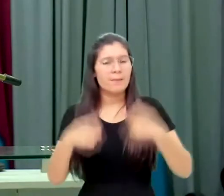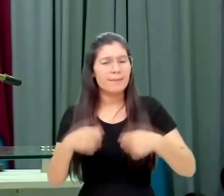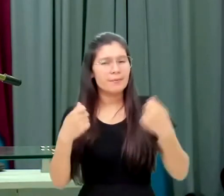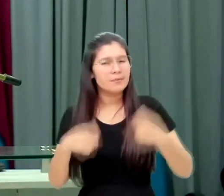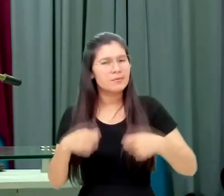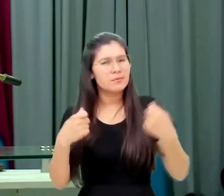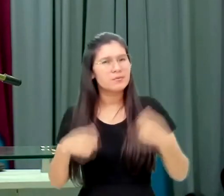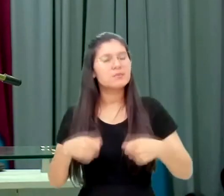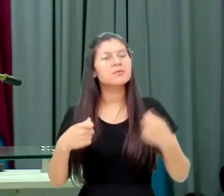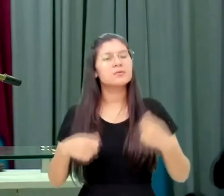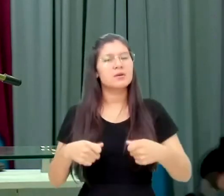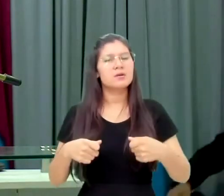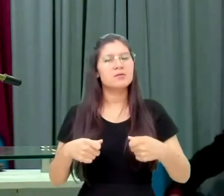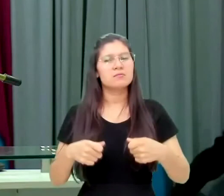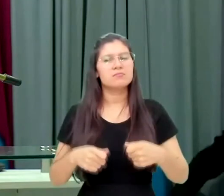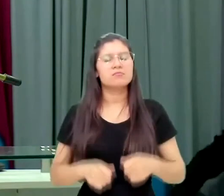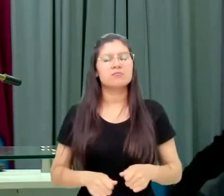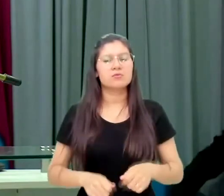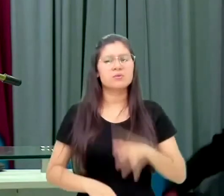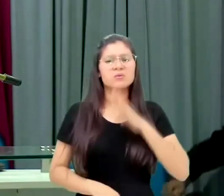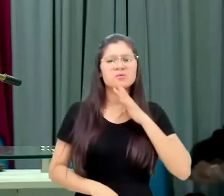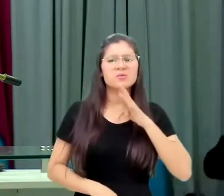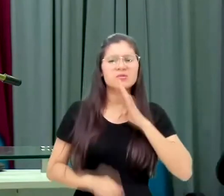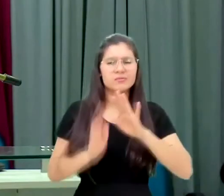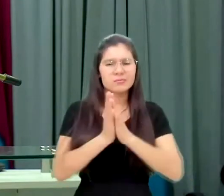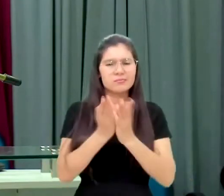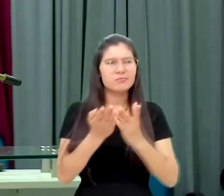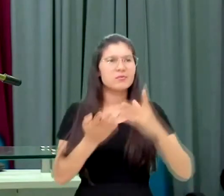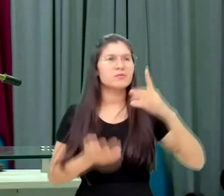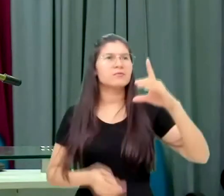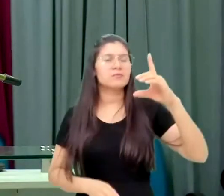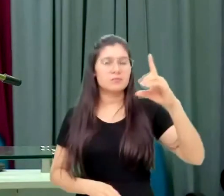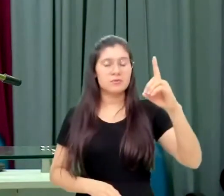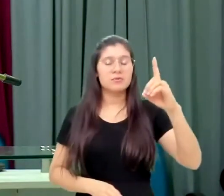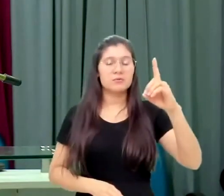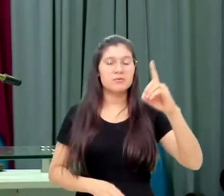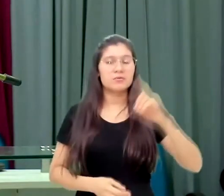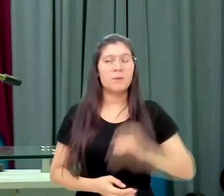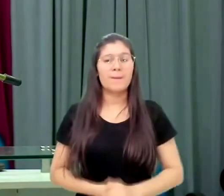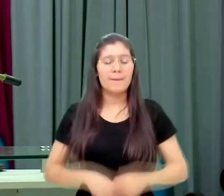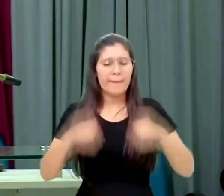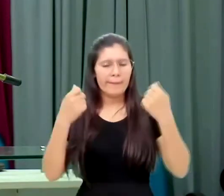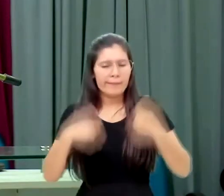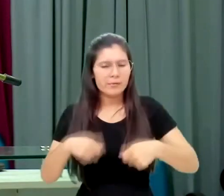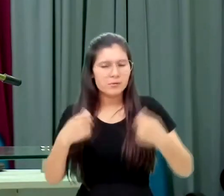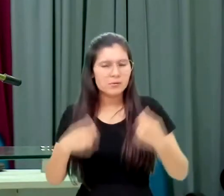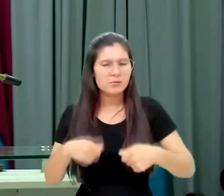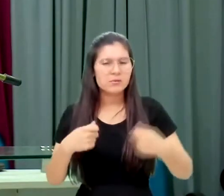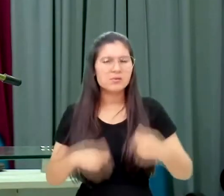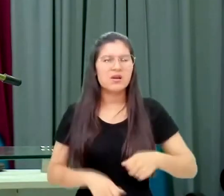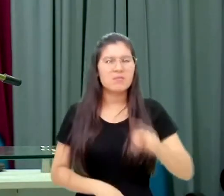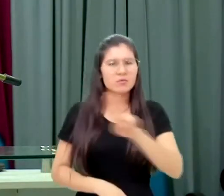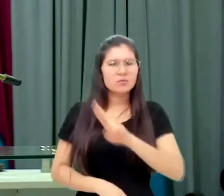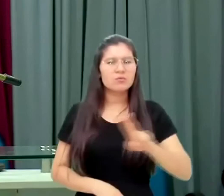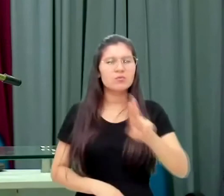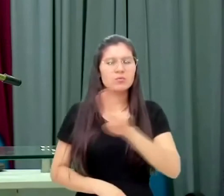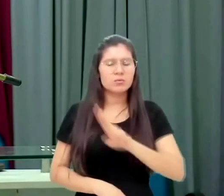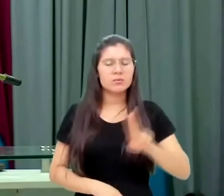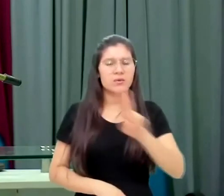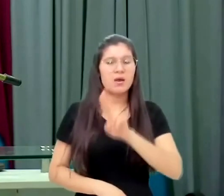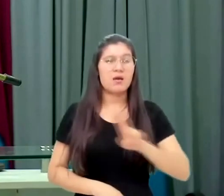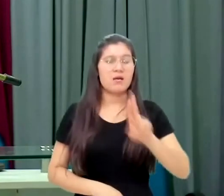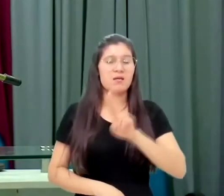Deus a nossa moleta, façamos dela a nossa bússola, façamos dela o